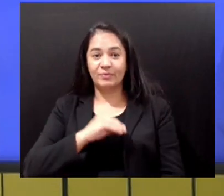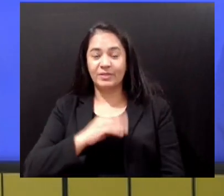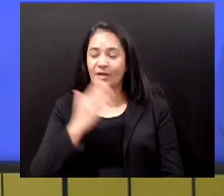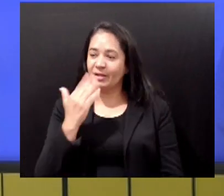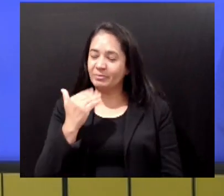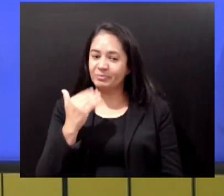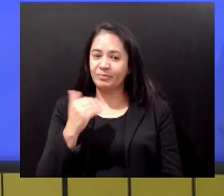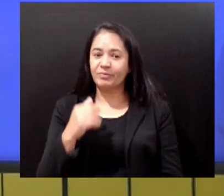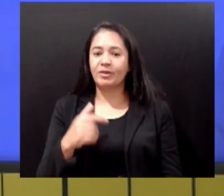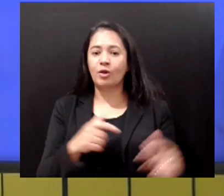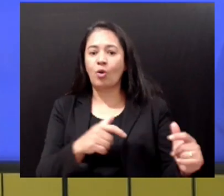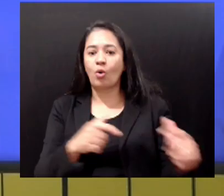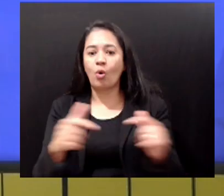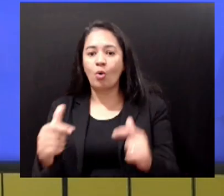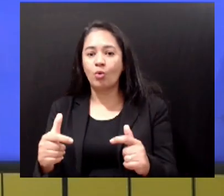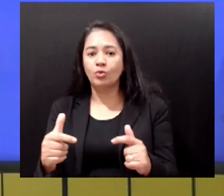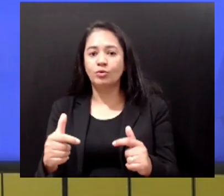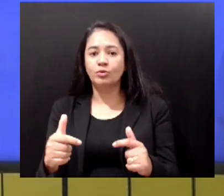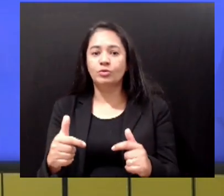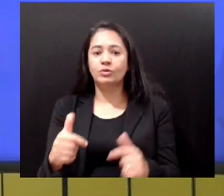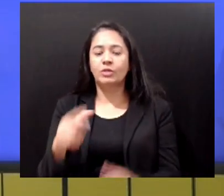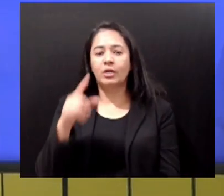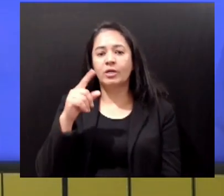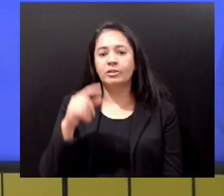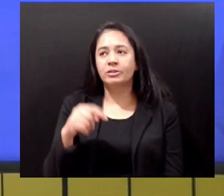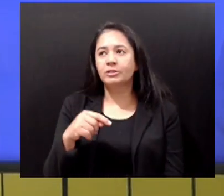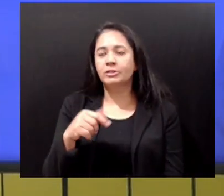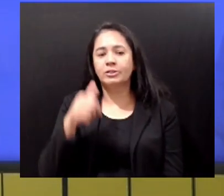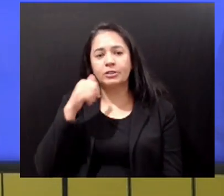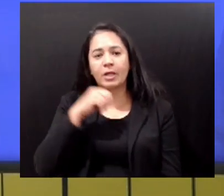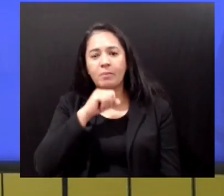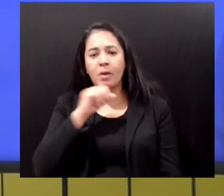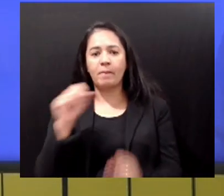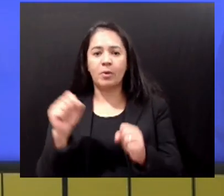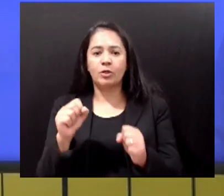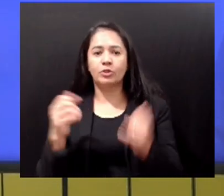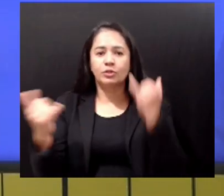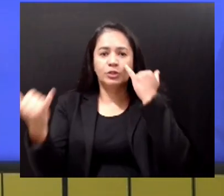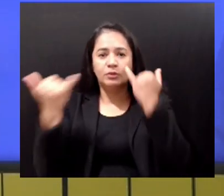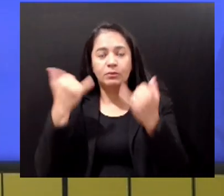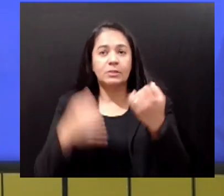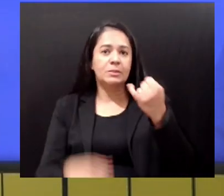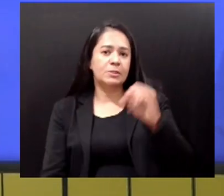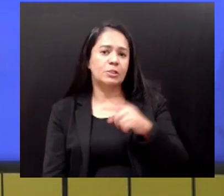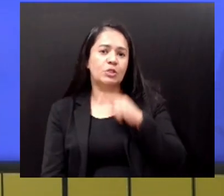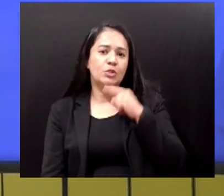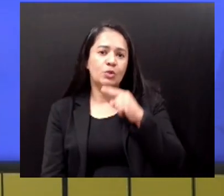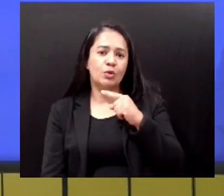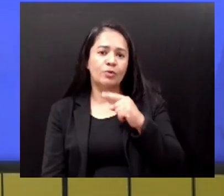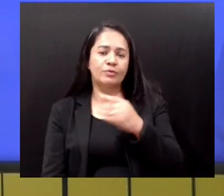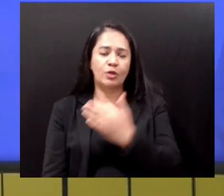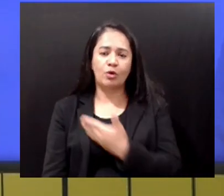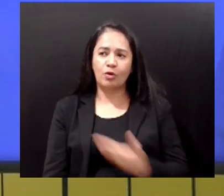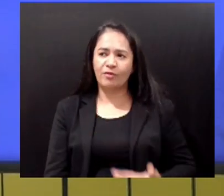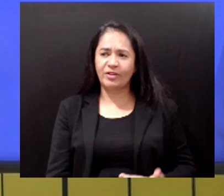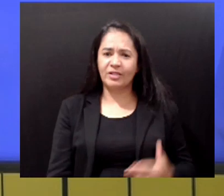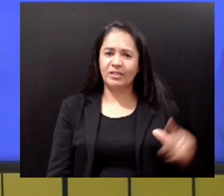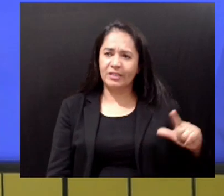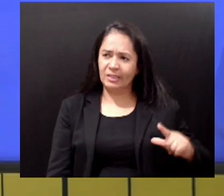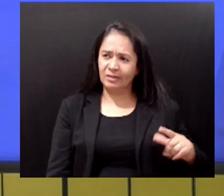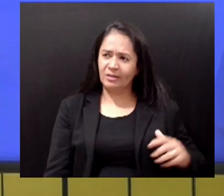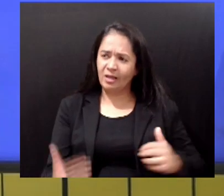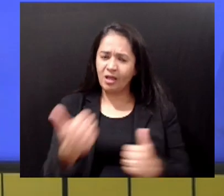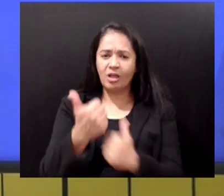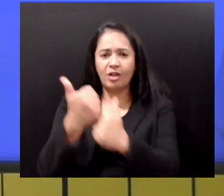que a mãe pode buscar informações e auxílio no caso de dúvidas? O governo oferece assistência